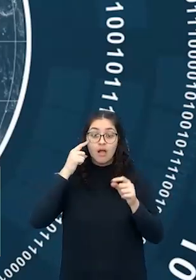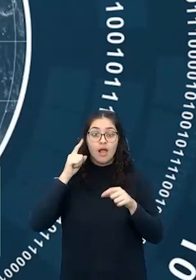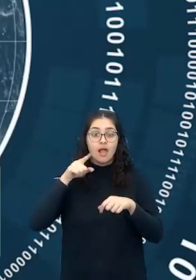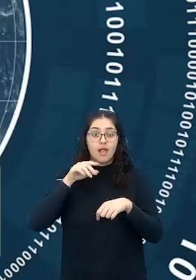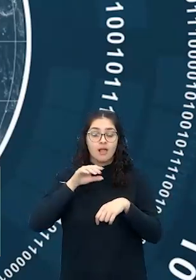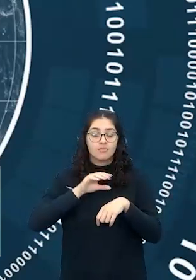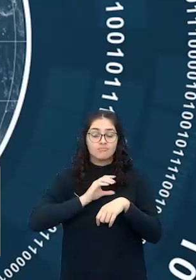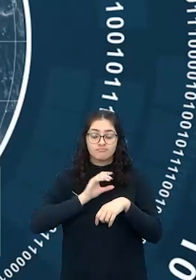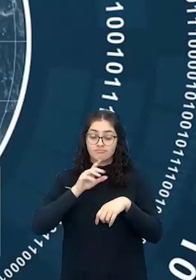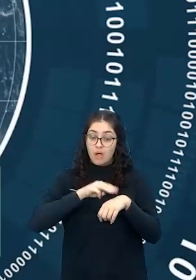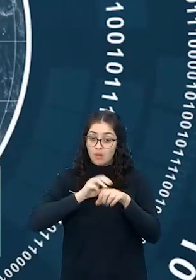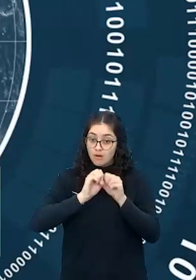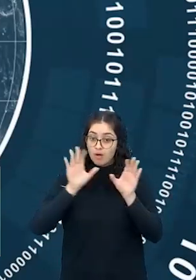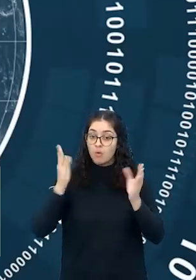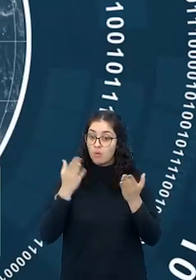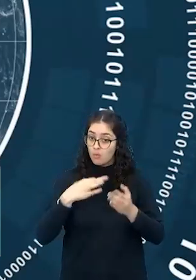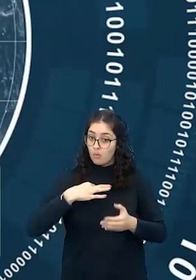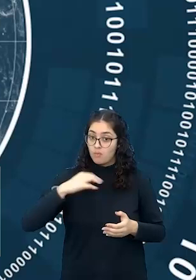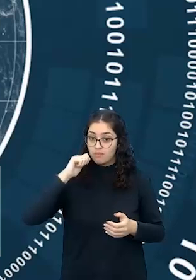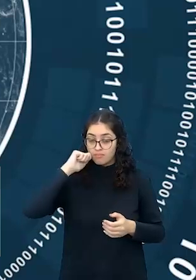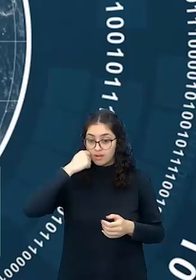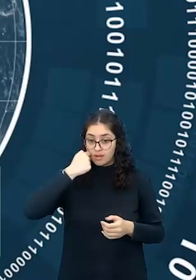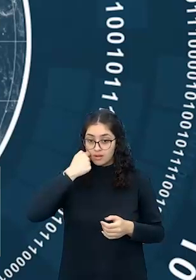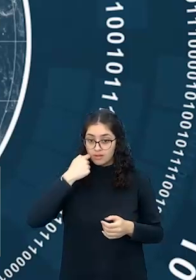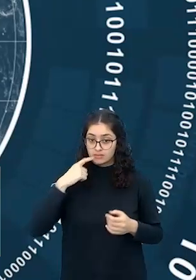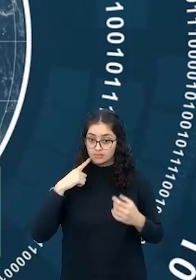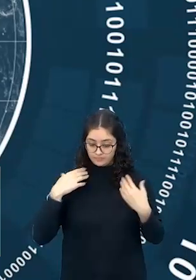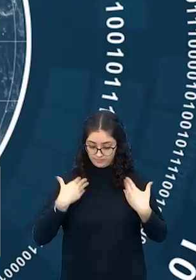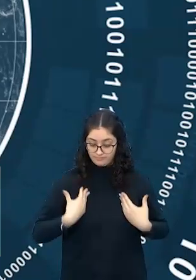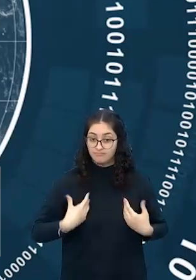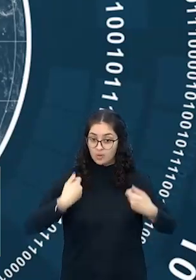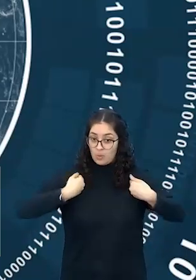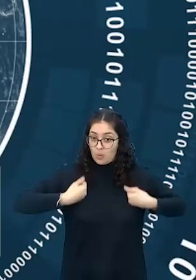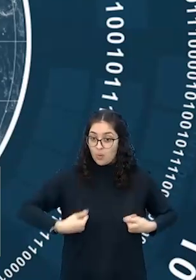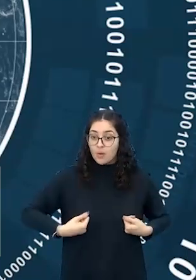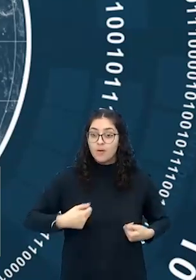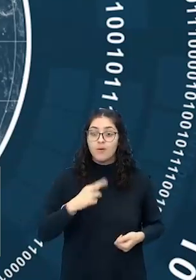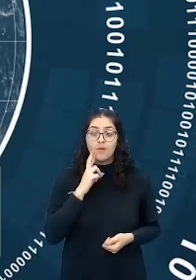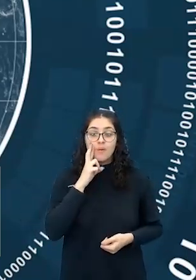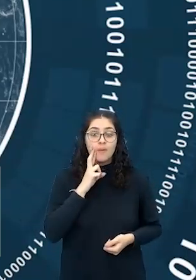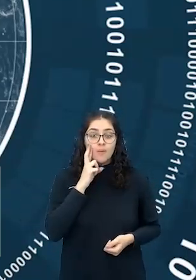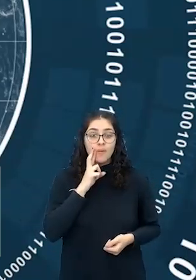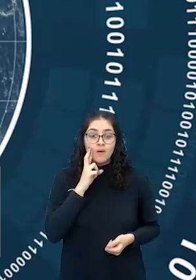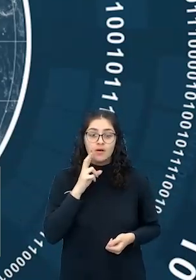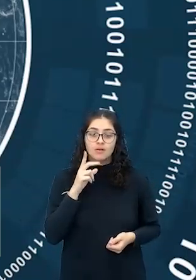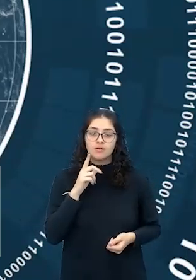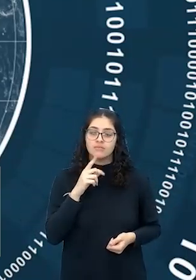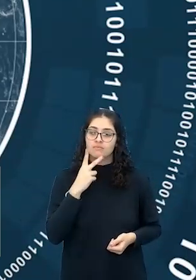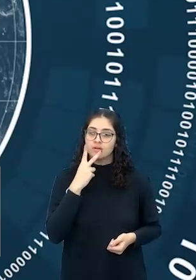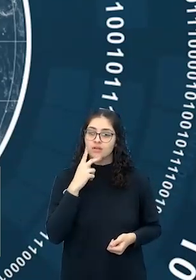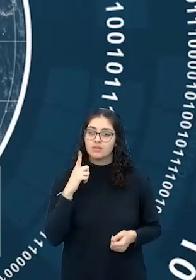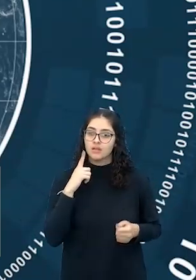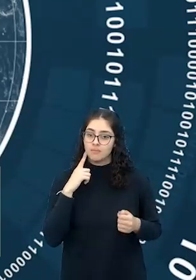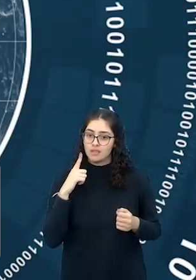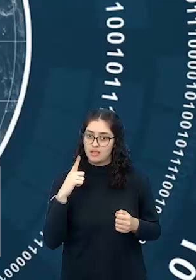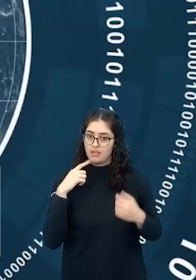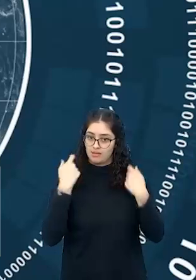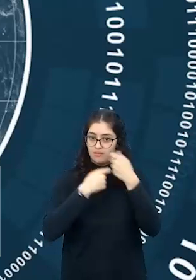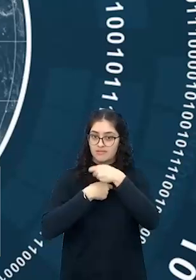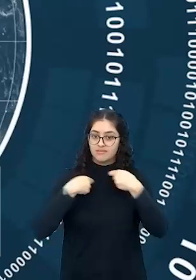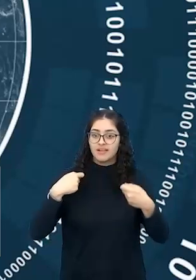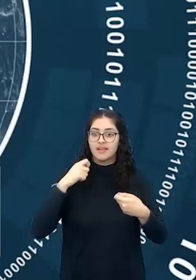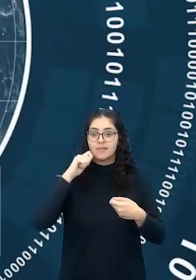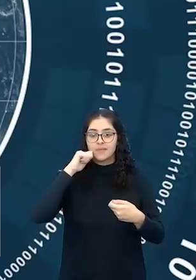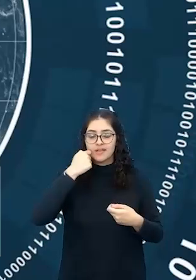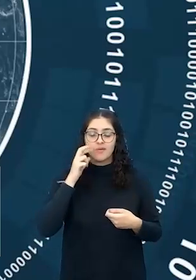usando uma roupa preta com uma camisa rosa, entre rosa e preto numa echarpe